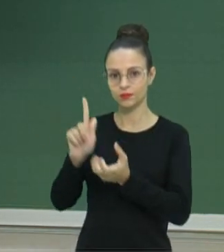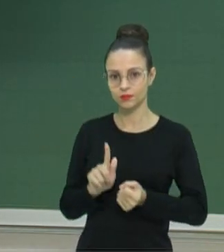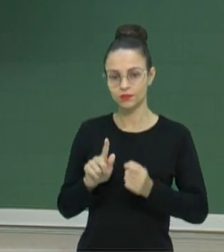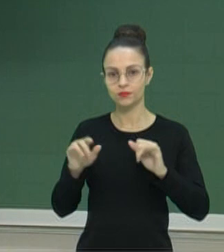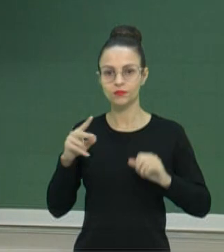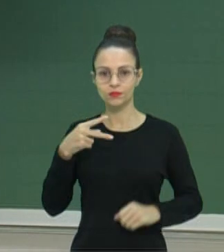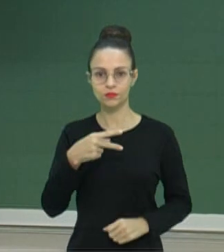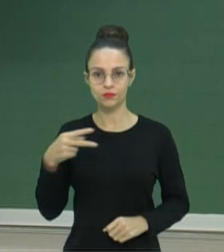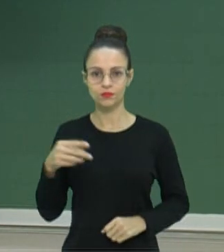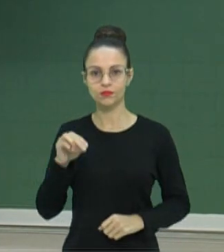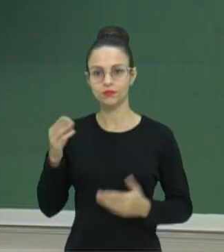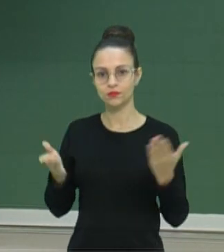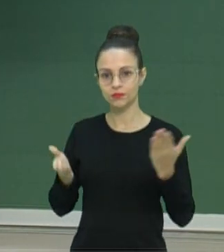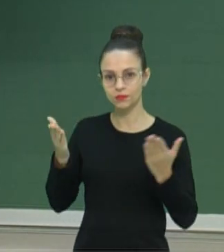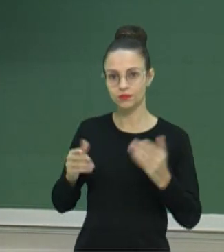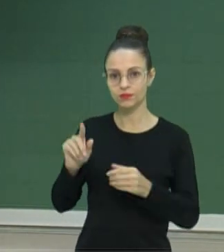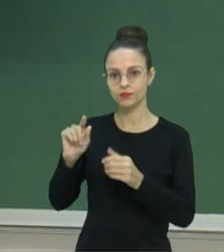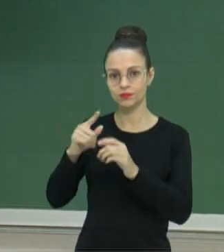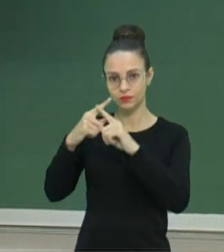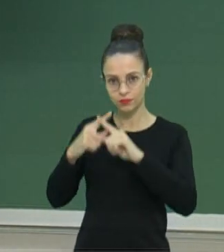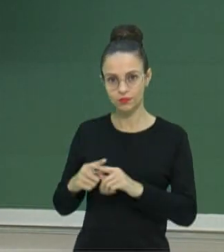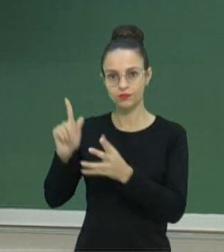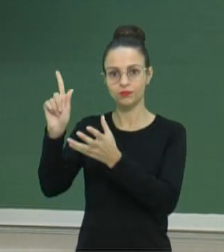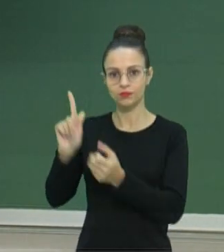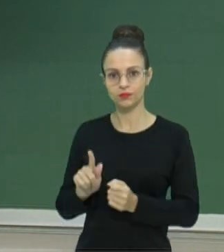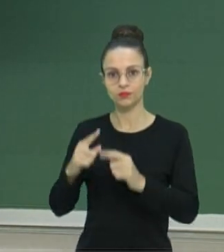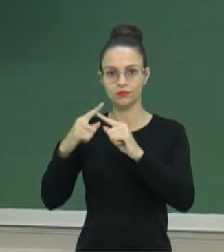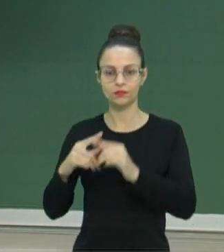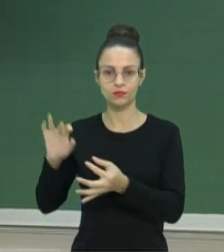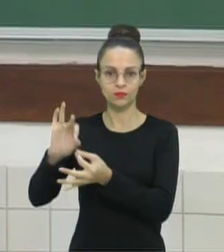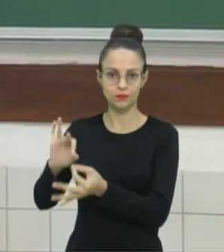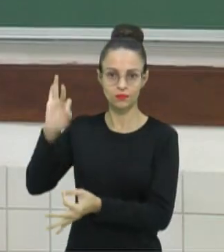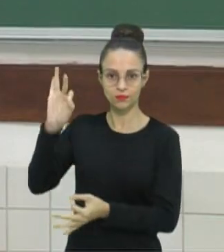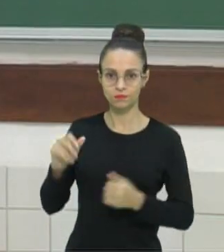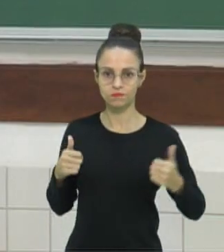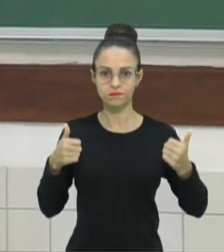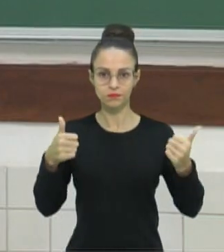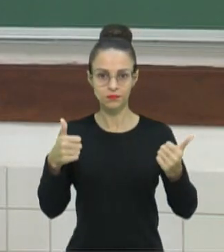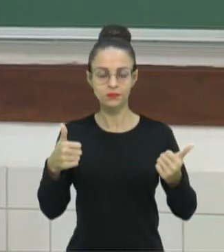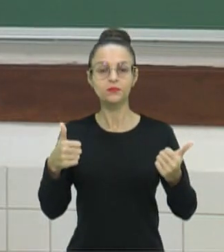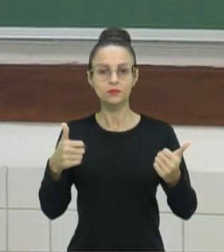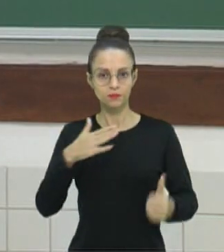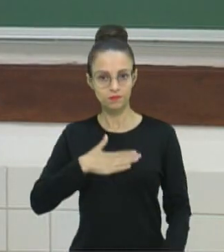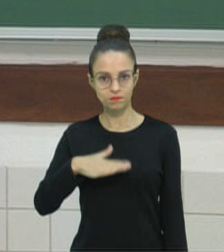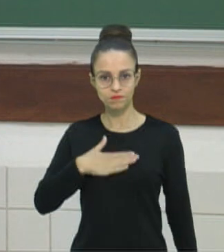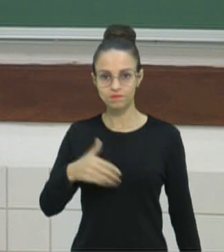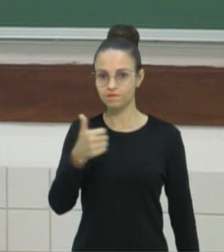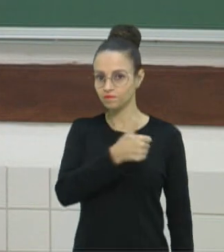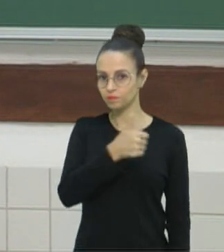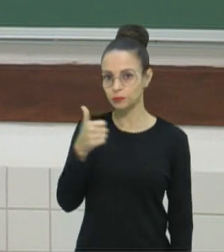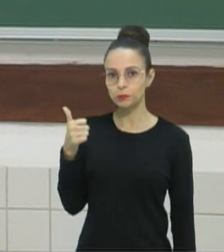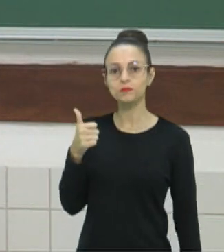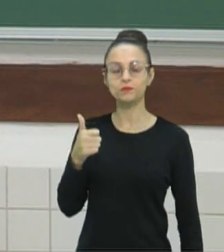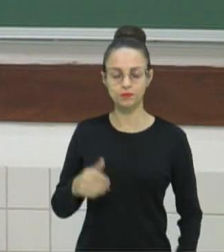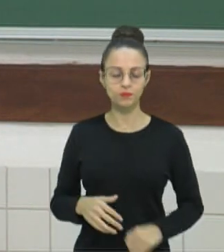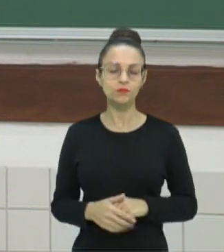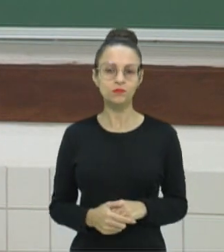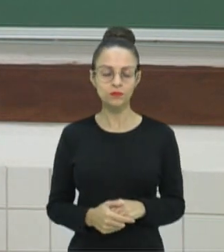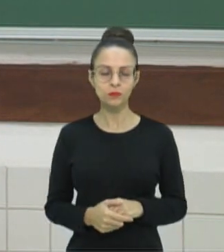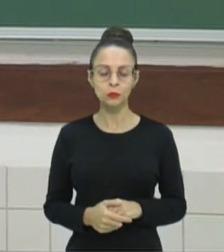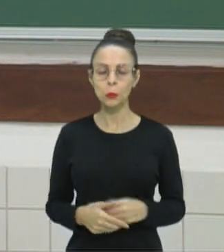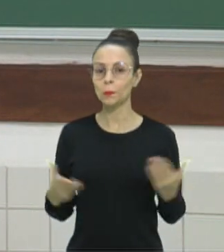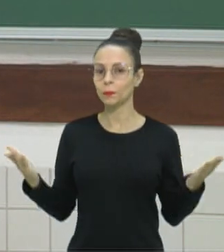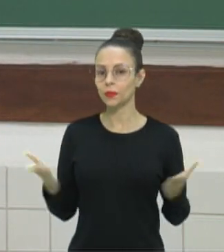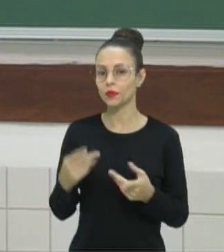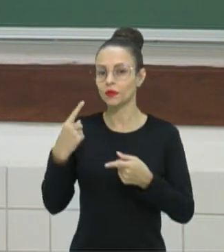gravitacional é igual à massa vezes a gravidade vezes a altura. Beleza? Tranquilidade, de boa. Agora, por